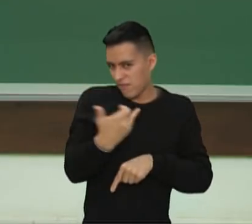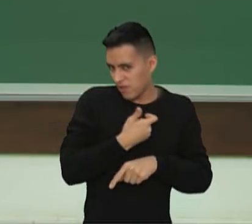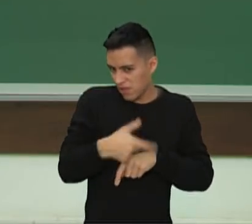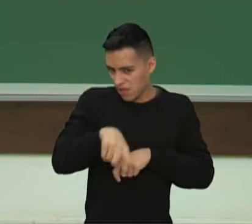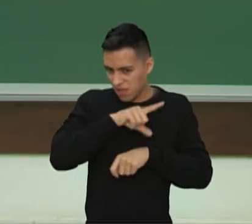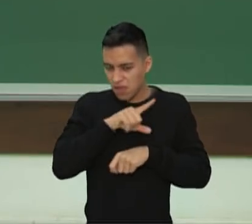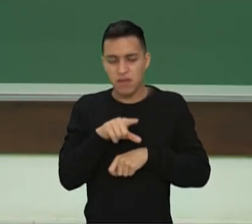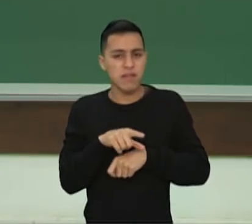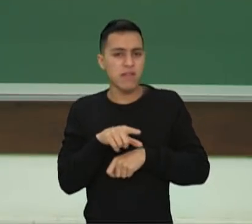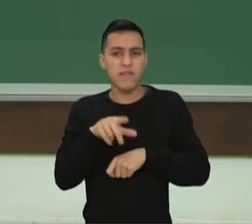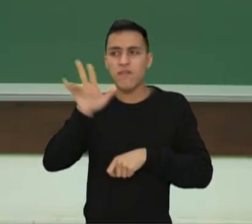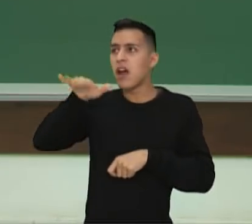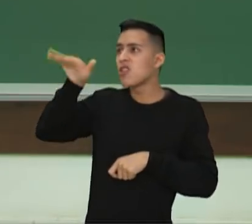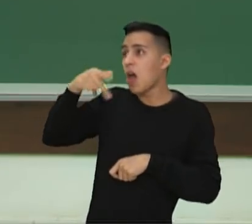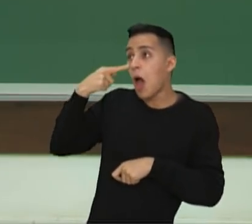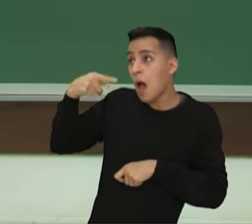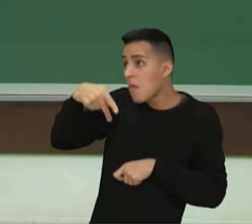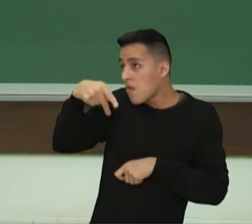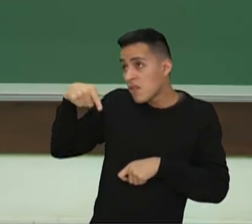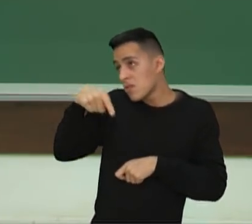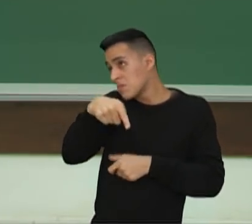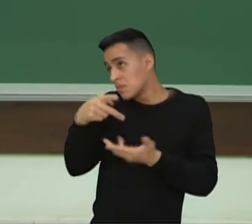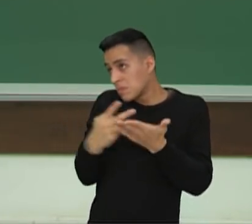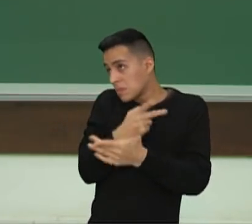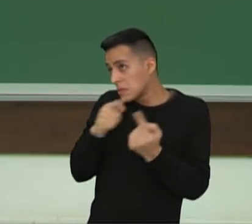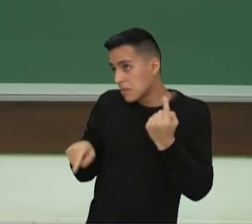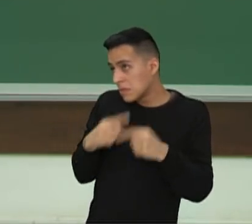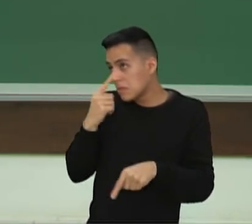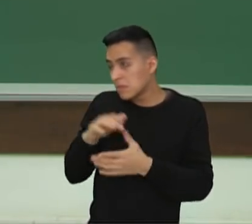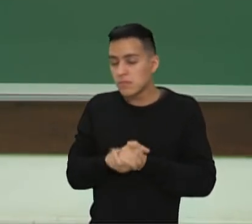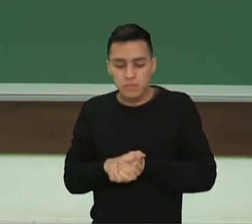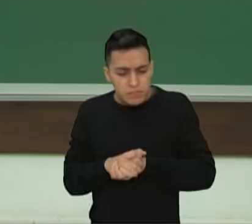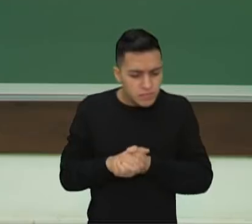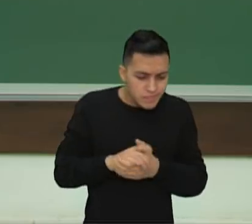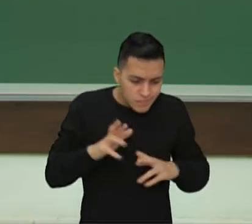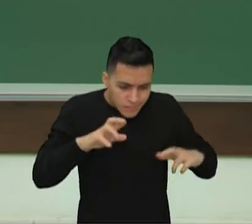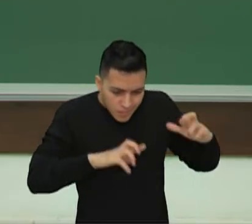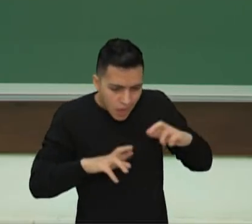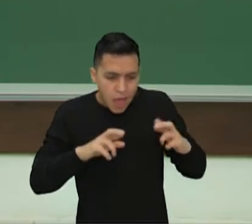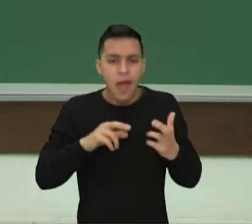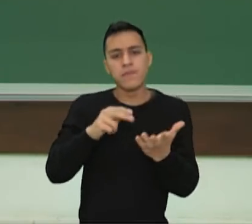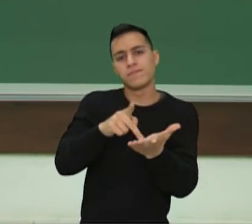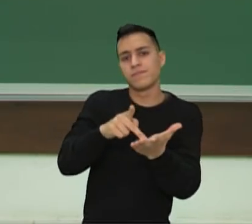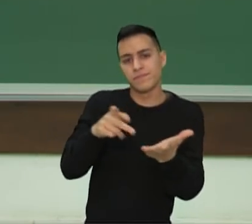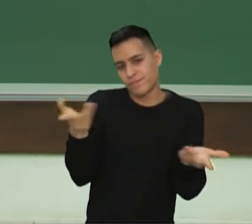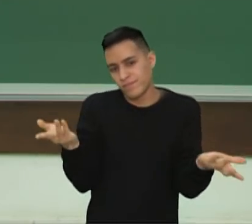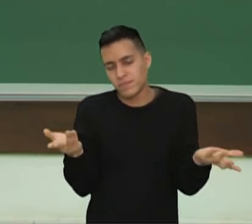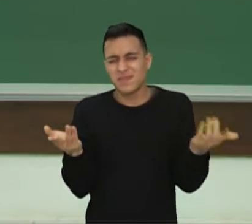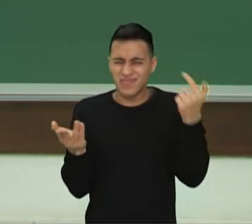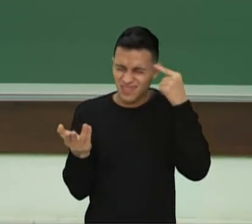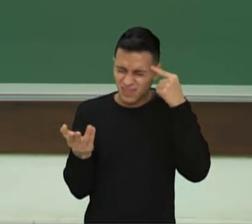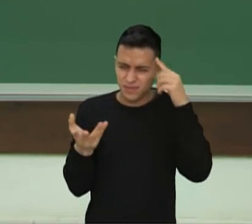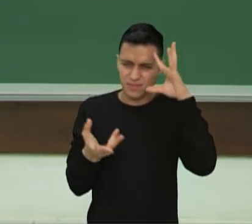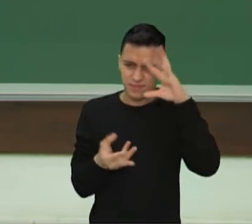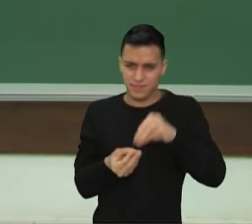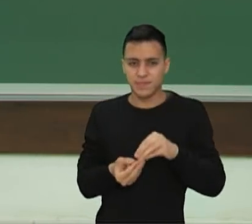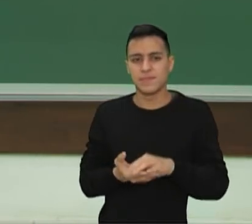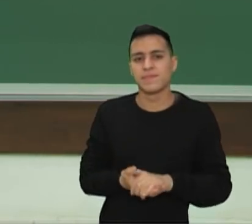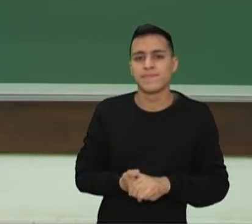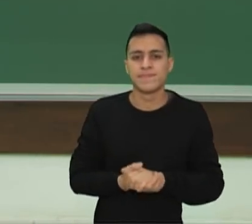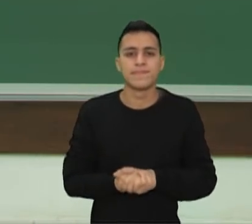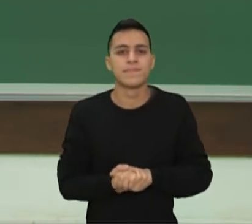vai chamar o professor, vai chamar quem está cuidando da partida para te denunciar que você fez uma jogada